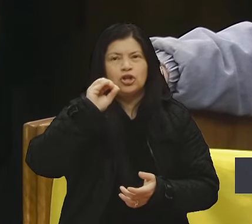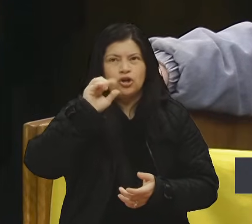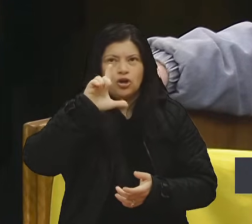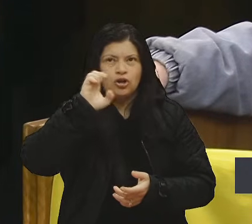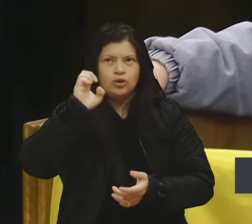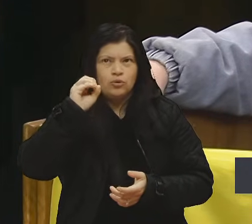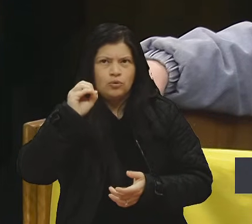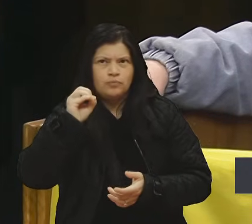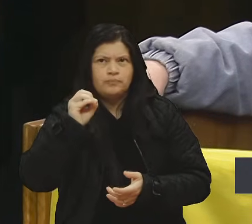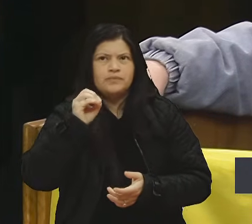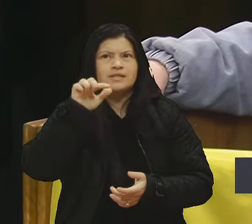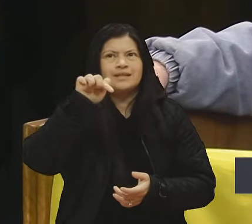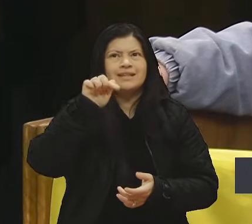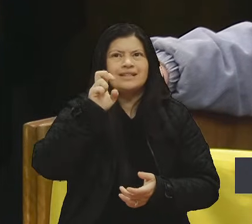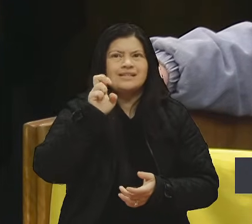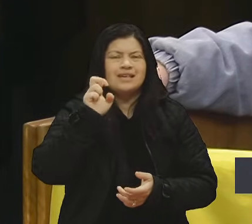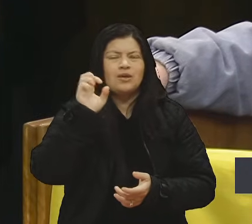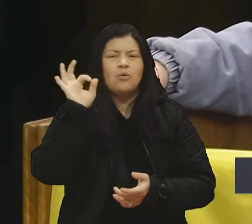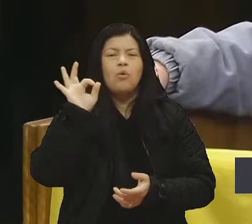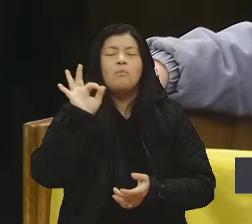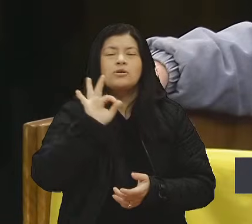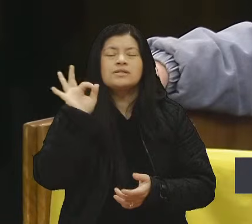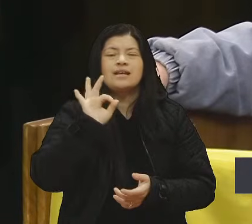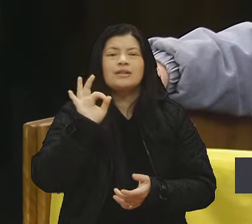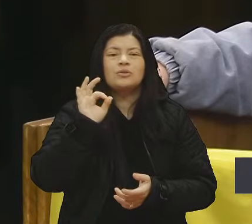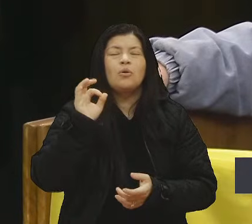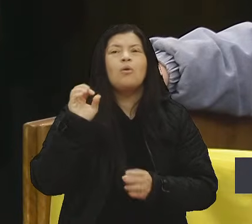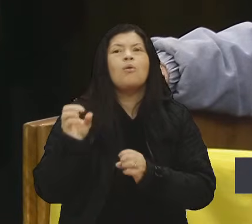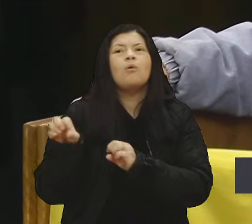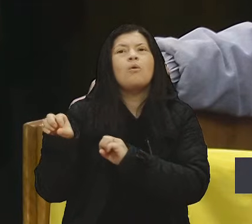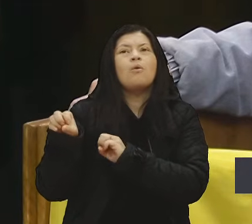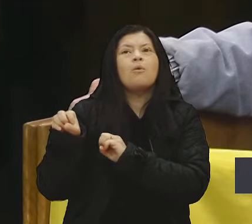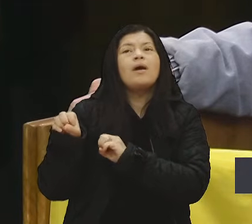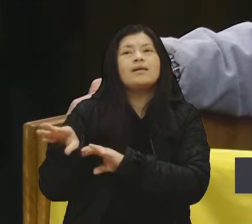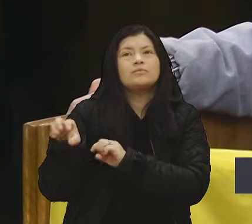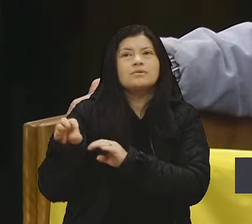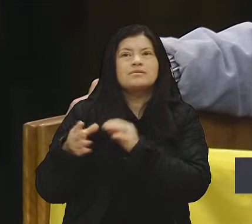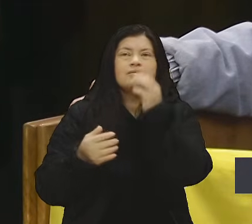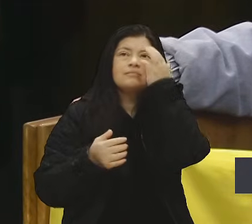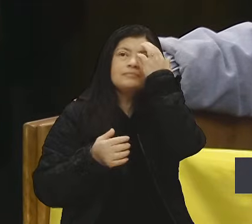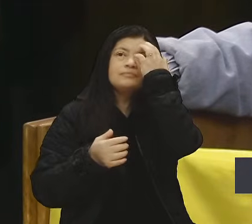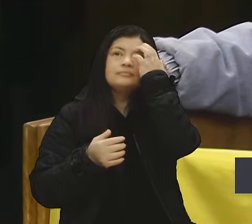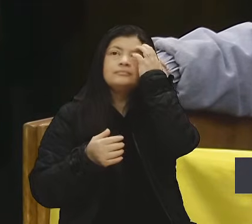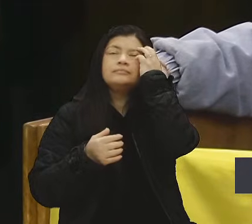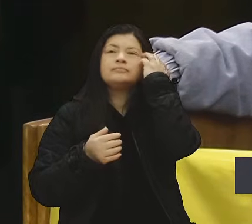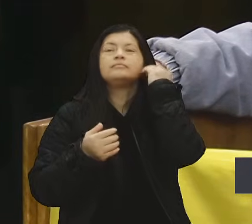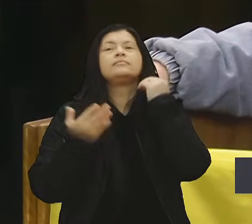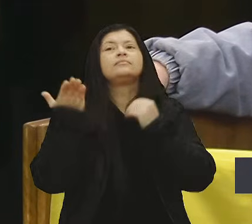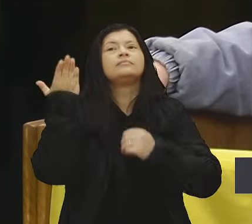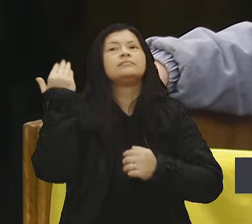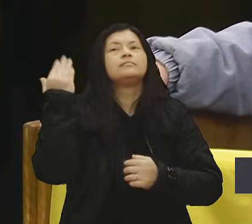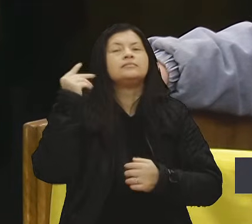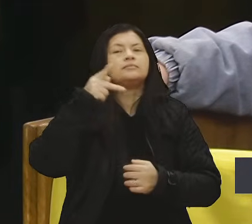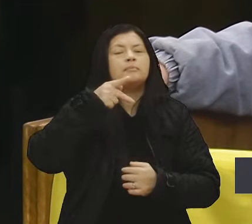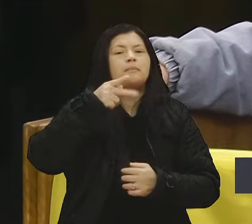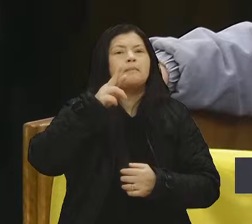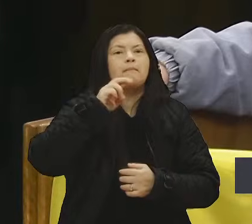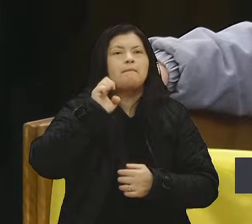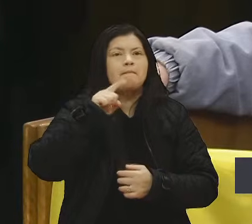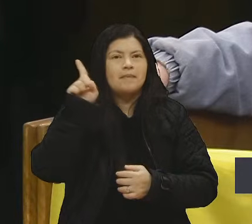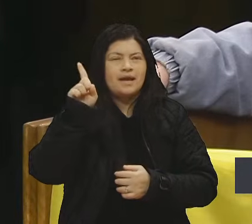e 75% para a educação. E a semana passada, um dos pré-candidatos a